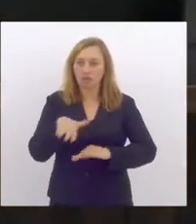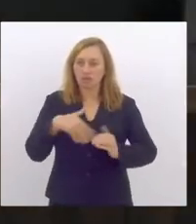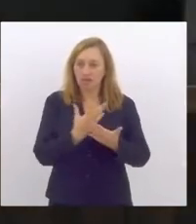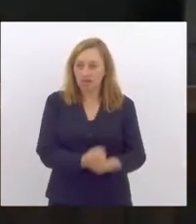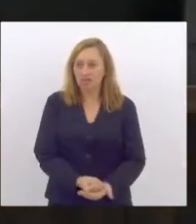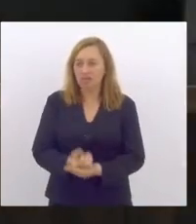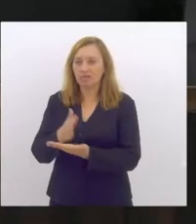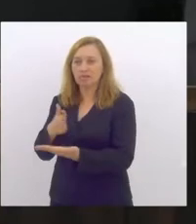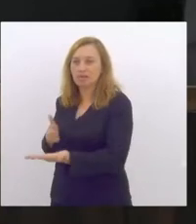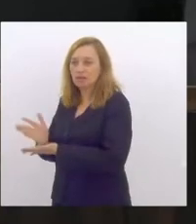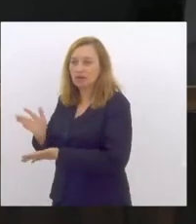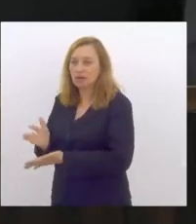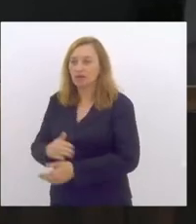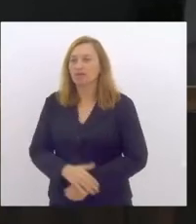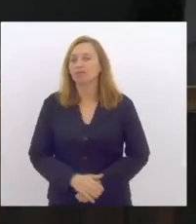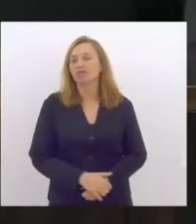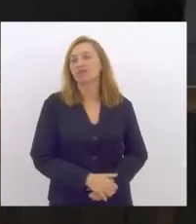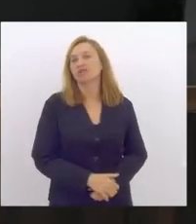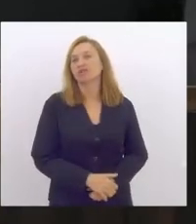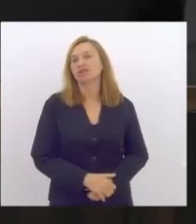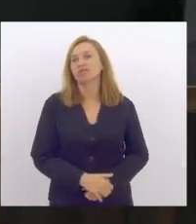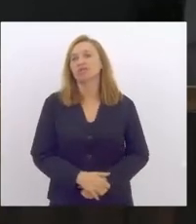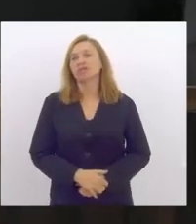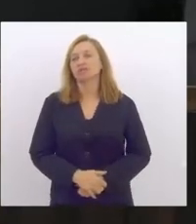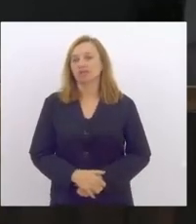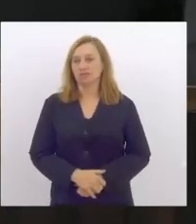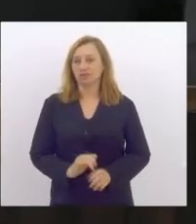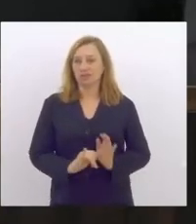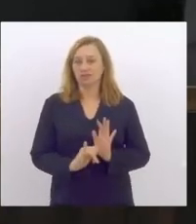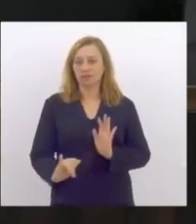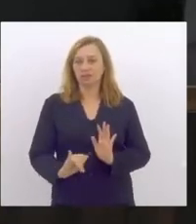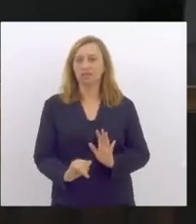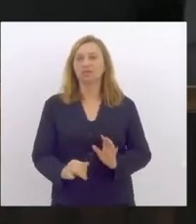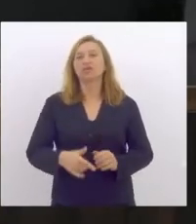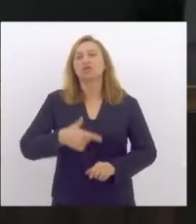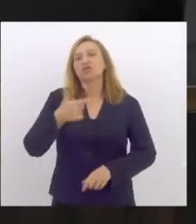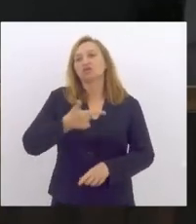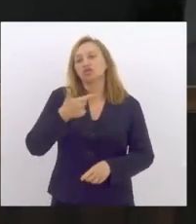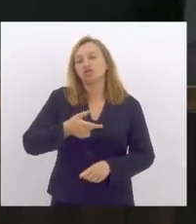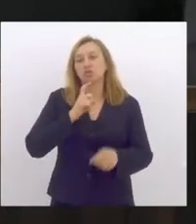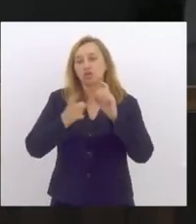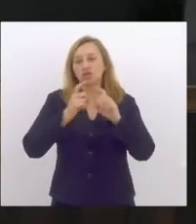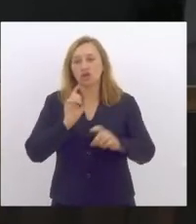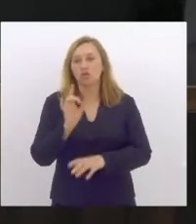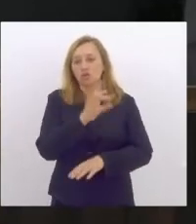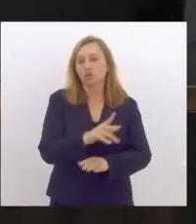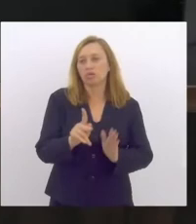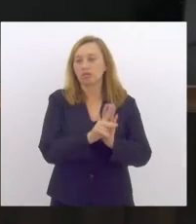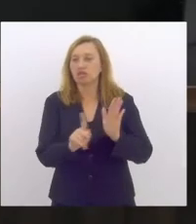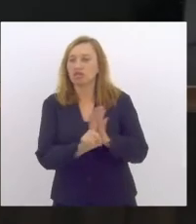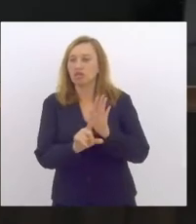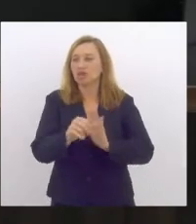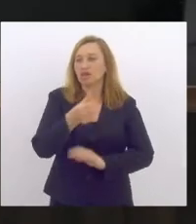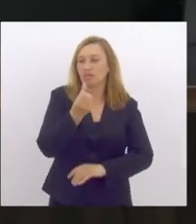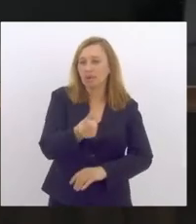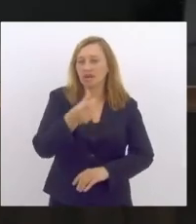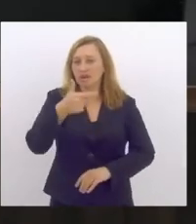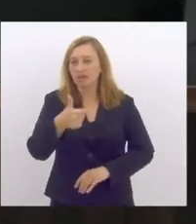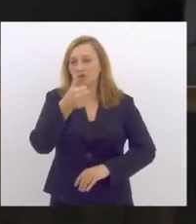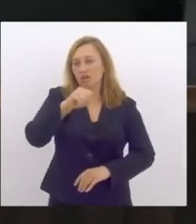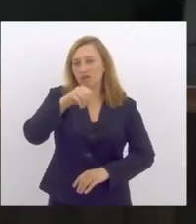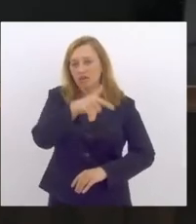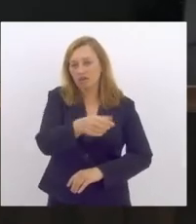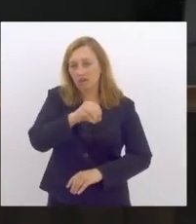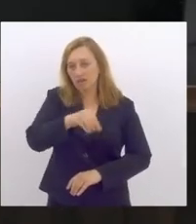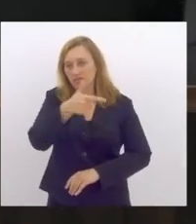que aprovam permaneçam como estão, aprovado, vai ao autógrafo. Em regime de urgência, em discussão única, projeto de lei número 6290 de